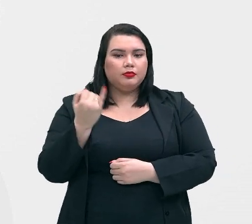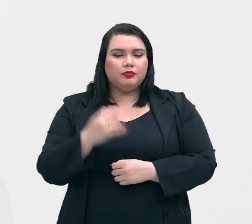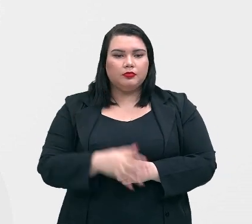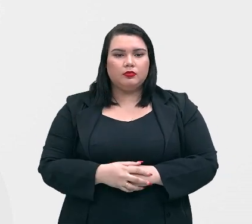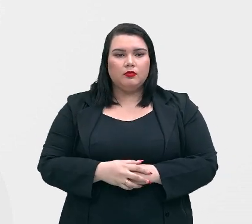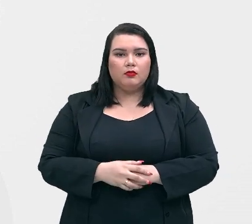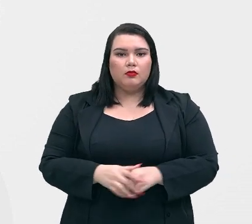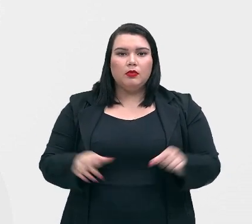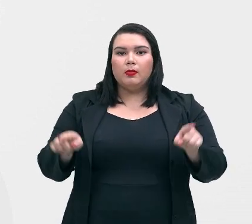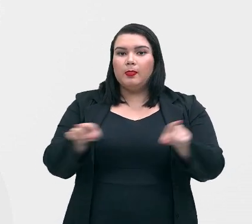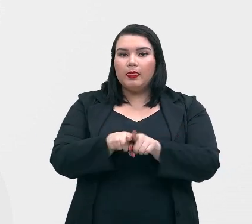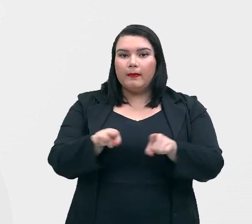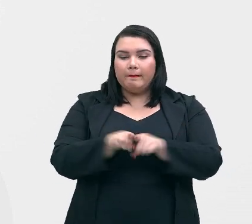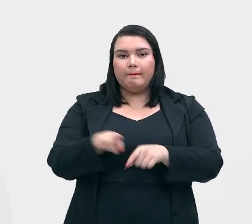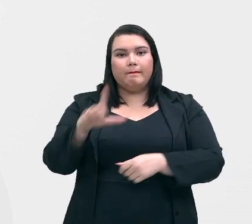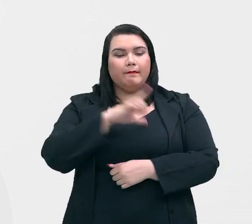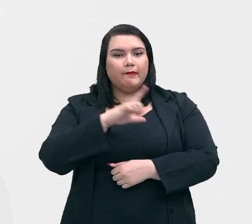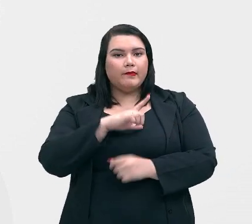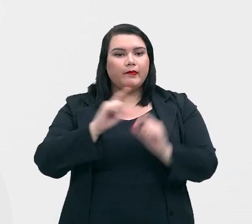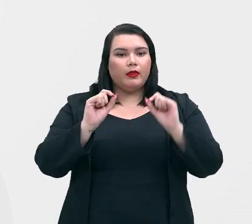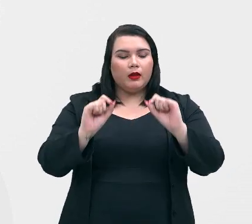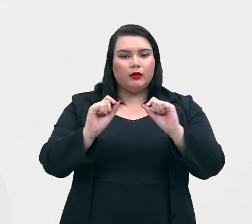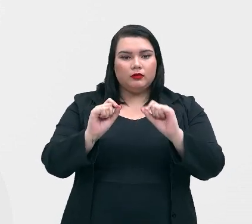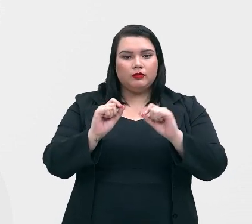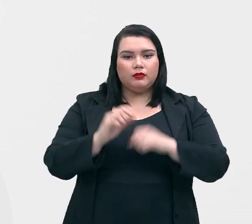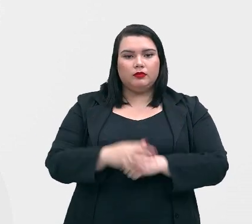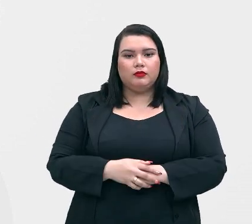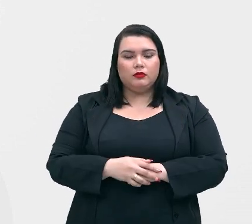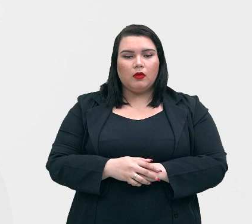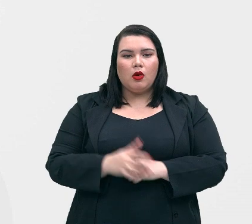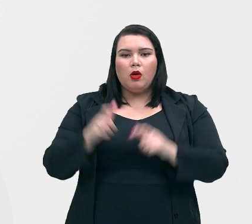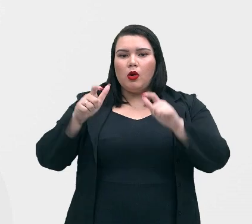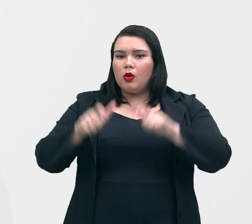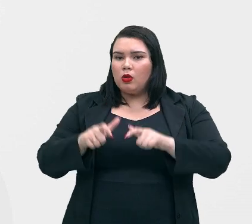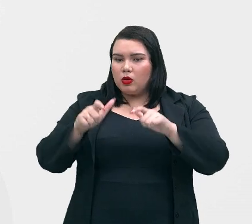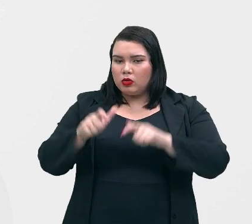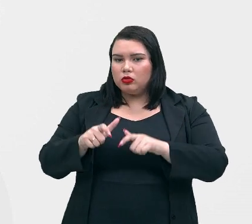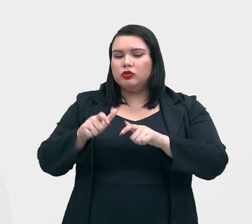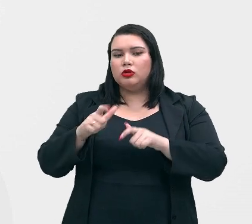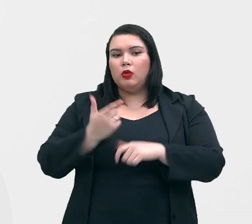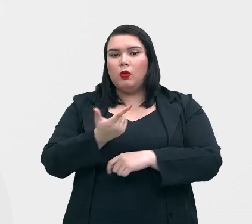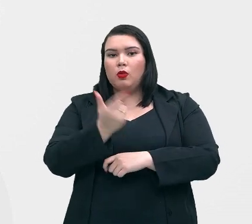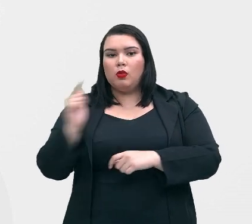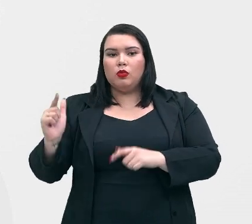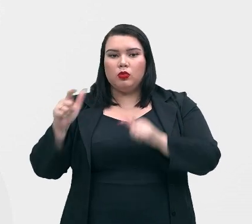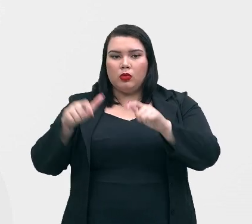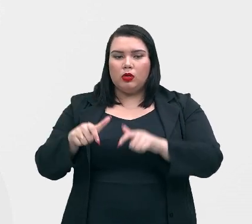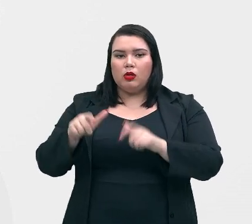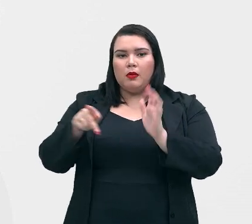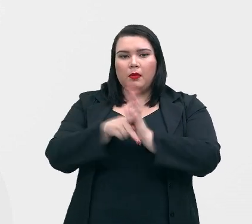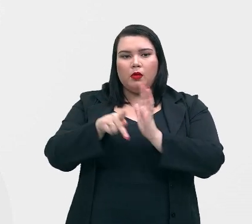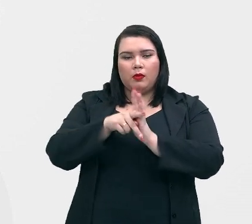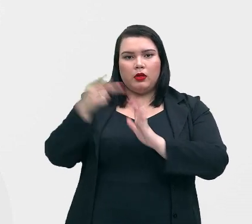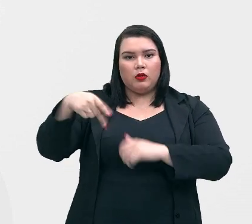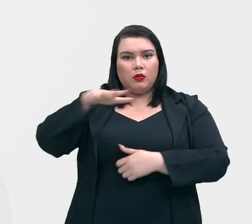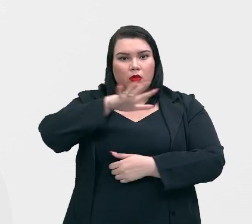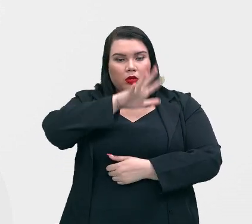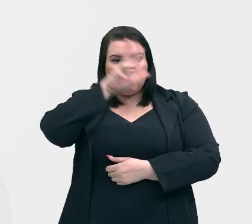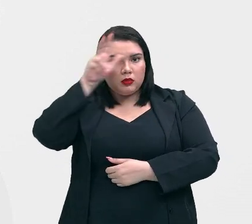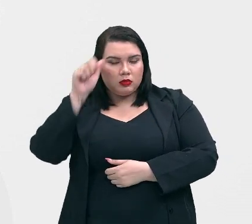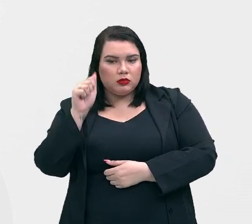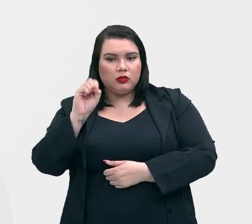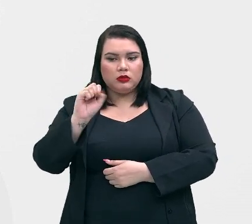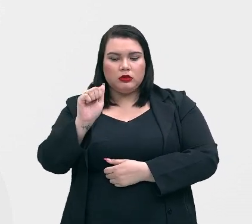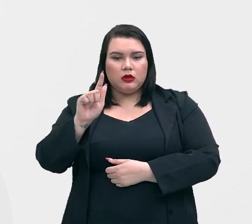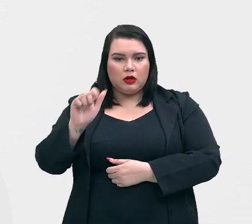Agora, também temos aí a parte do aquífero do Alté do Chão, que vai fazer parte do sistema aquífero Grande Amazônia, o